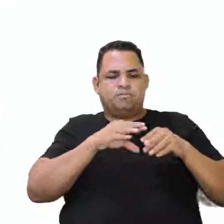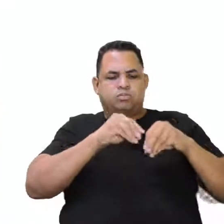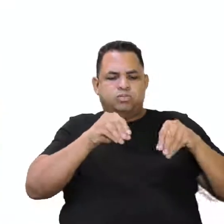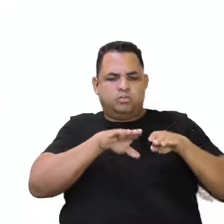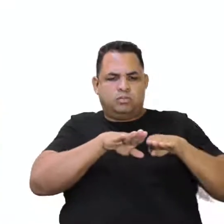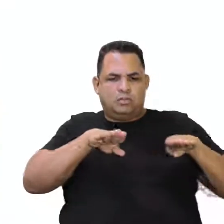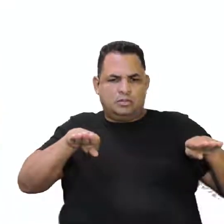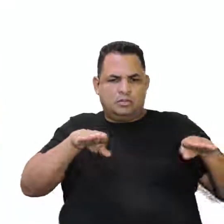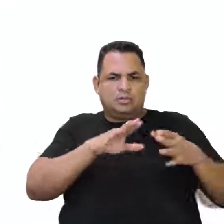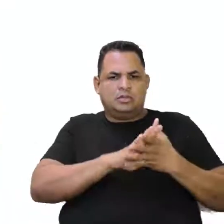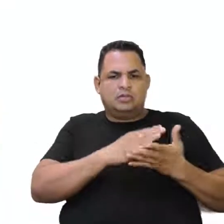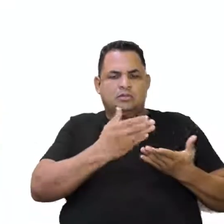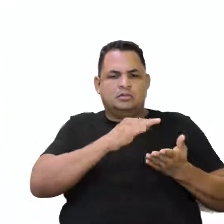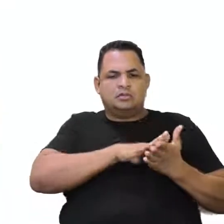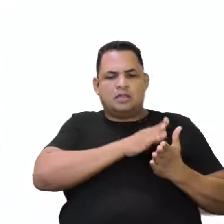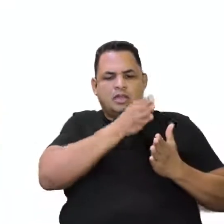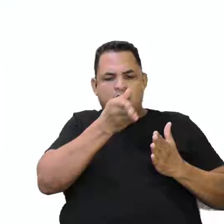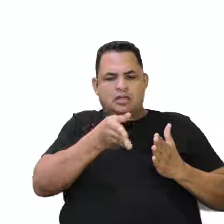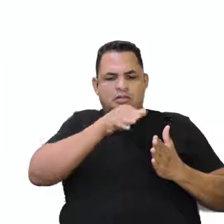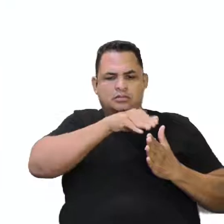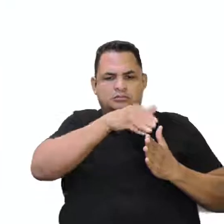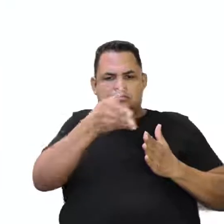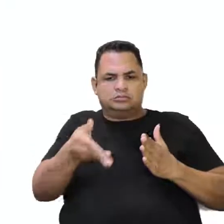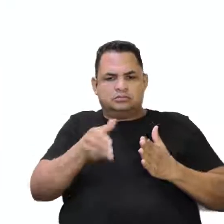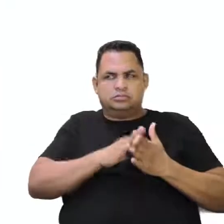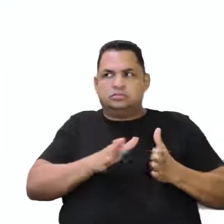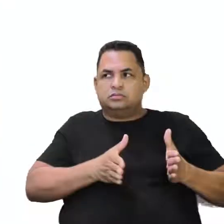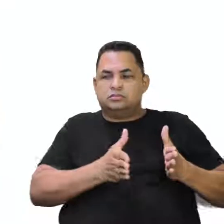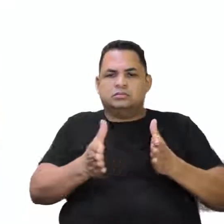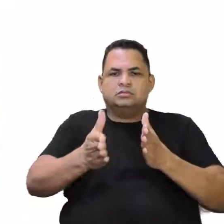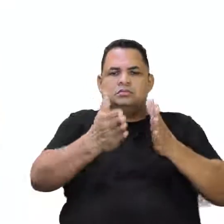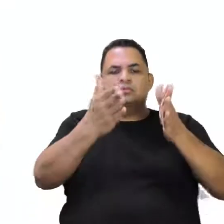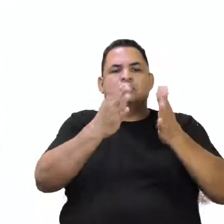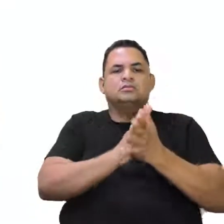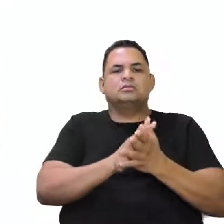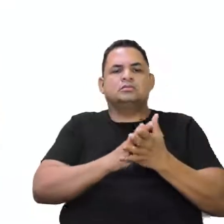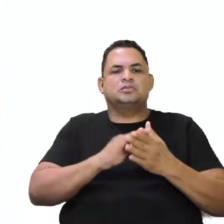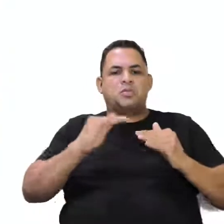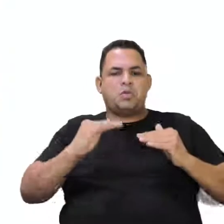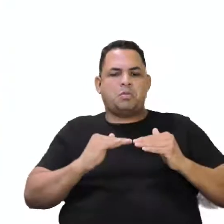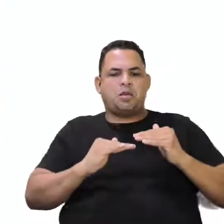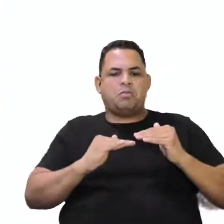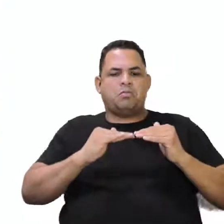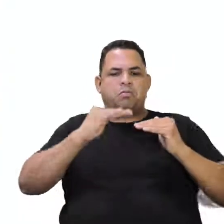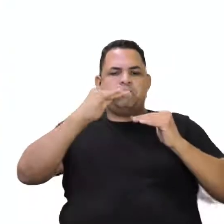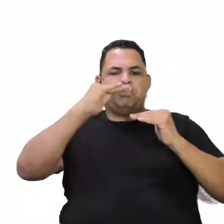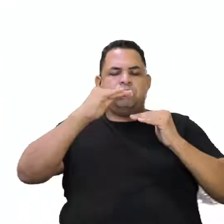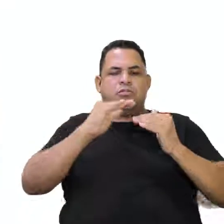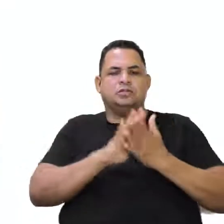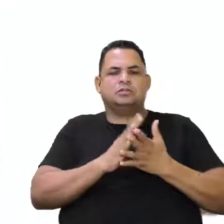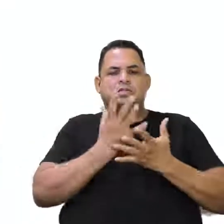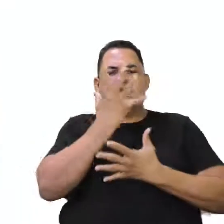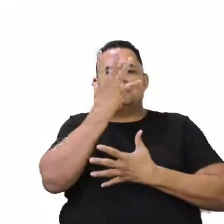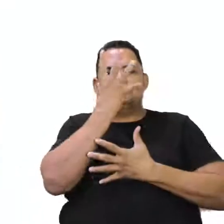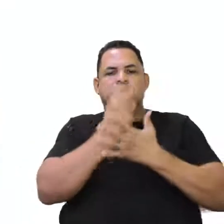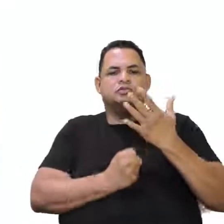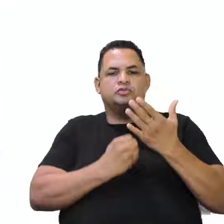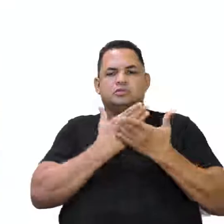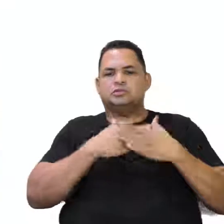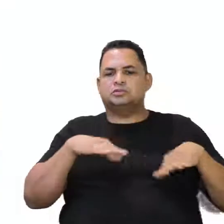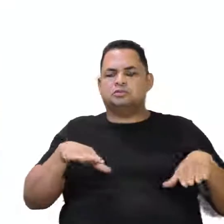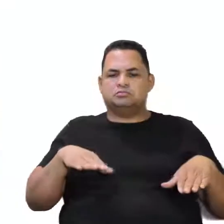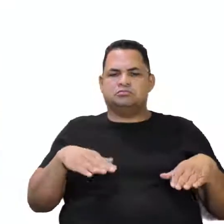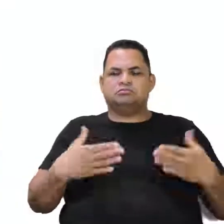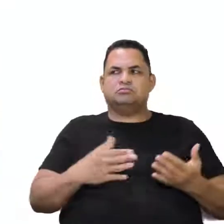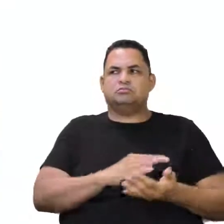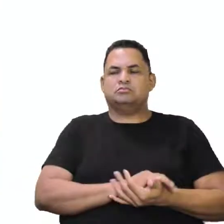vão caindo, entrando para dentro desse rio, tornando ele cada vez mais raso, até ele desaparecer por